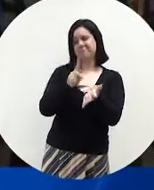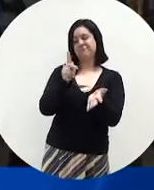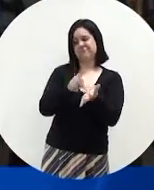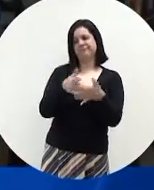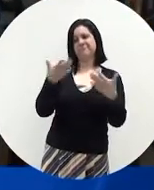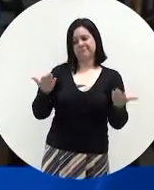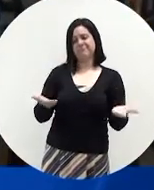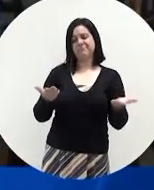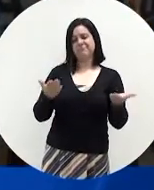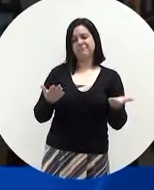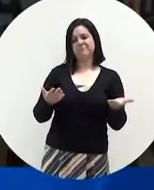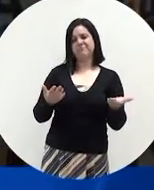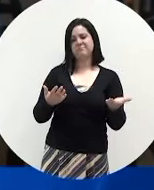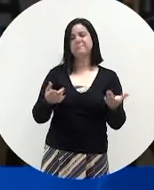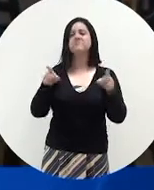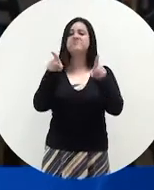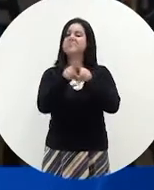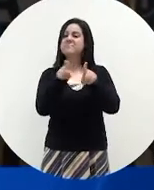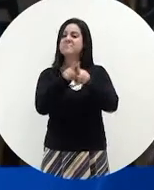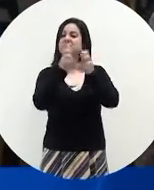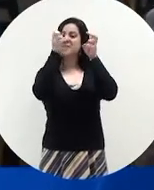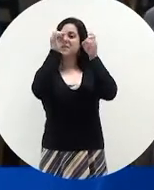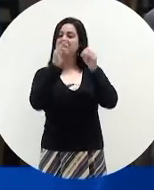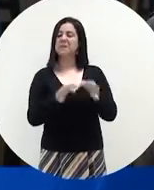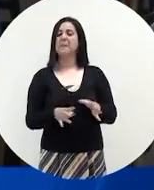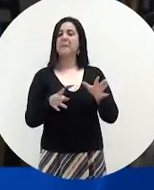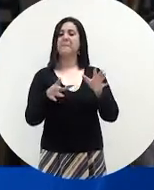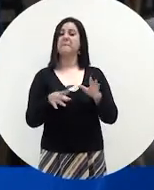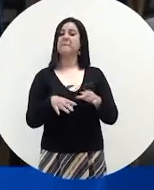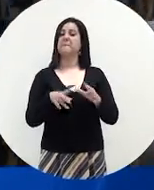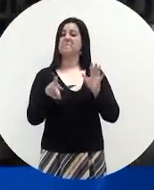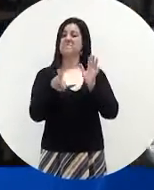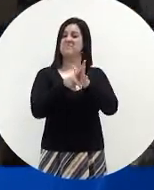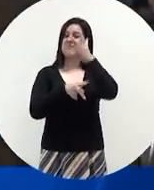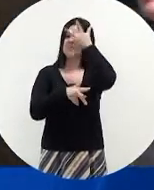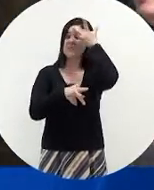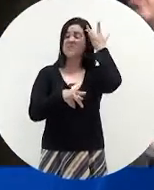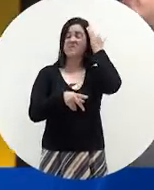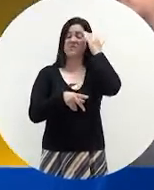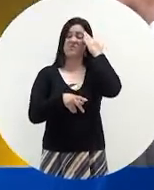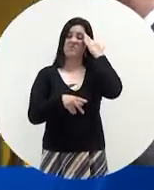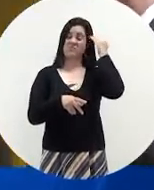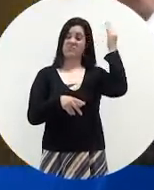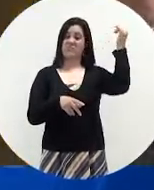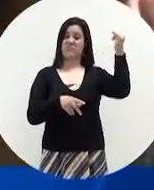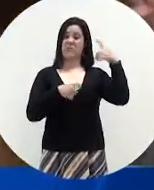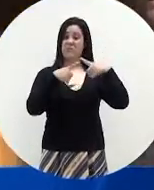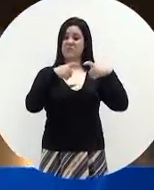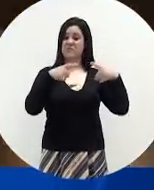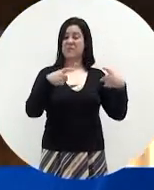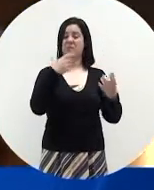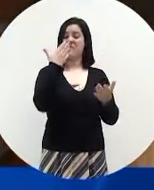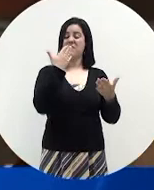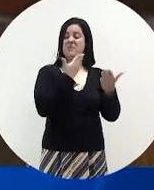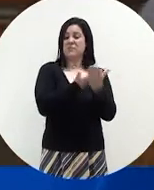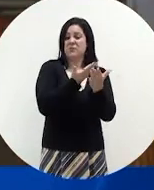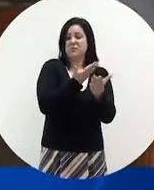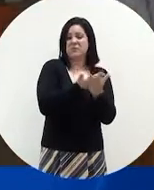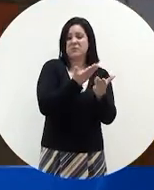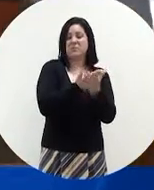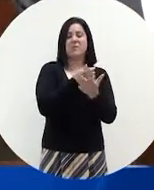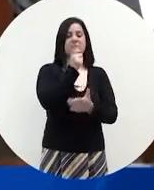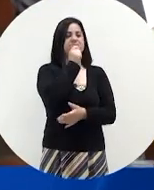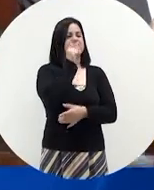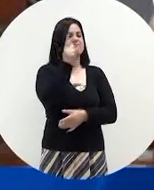não descobriu ainda, nós estamos procurando, tá? Mas não existe como comprovar esse